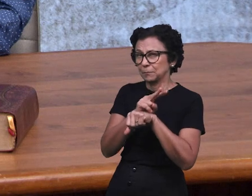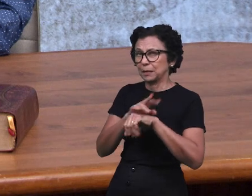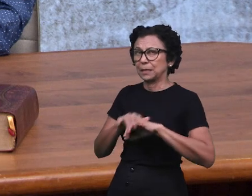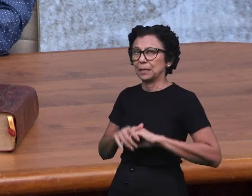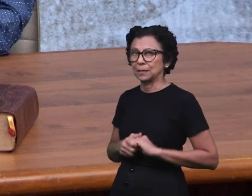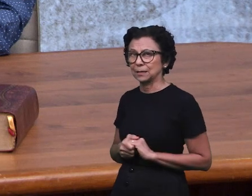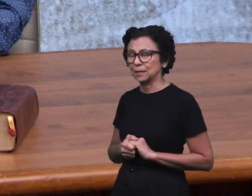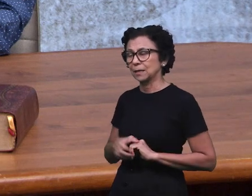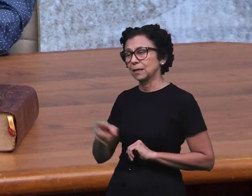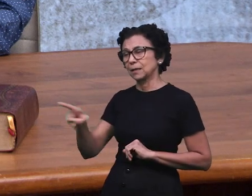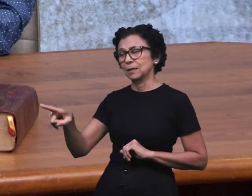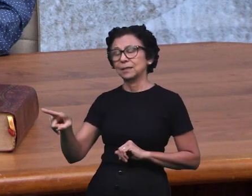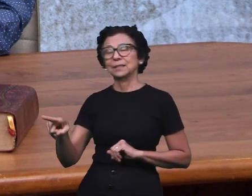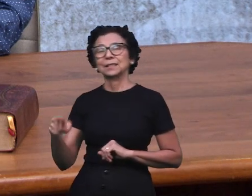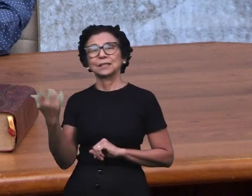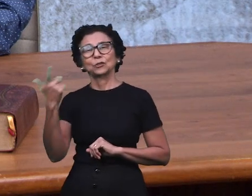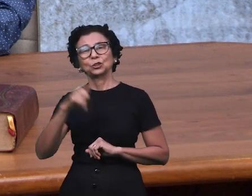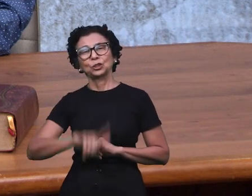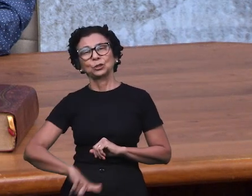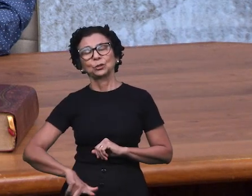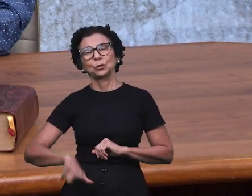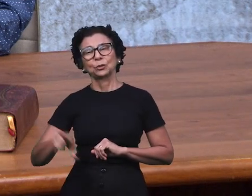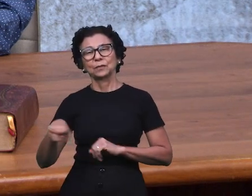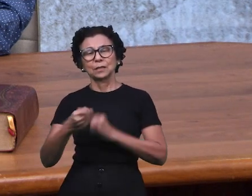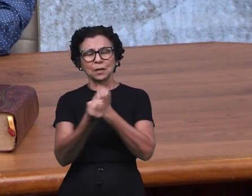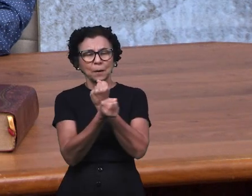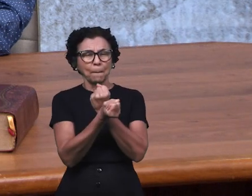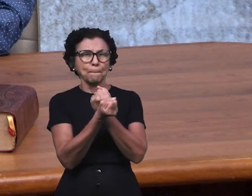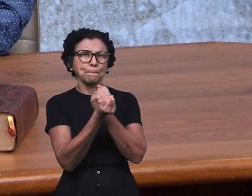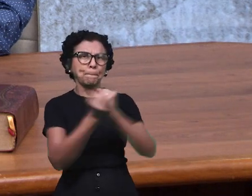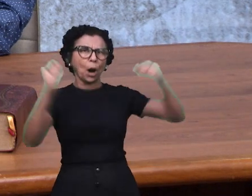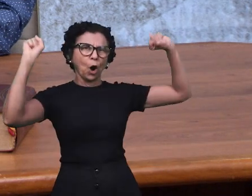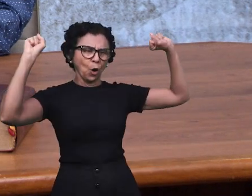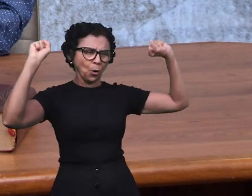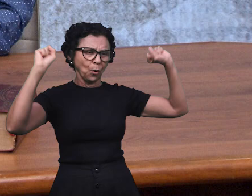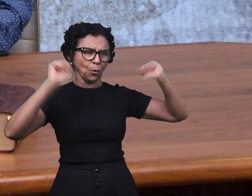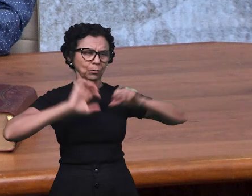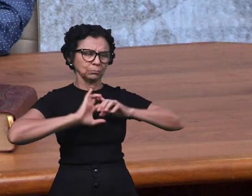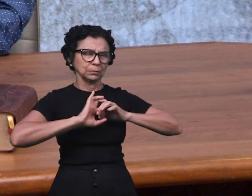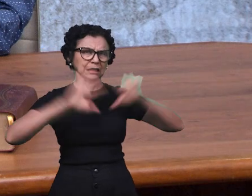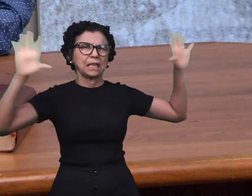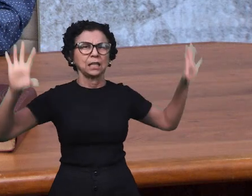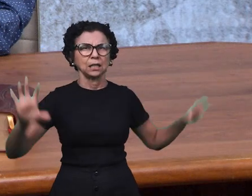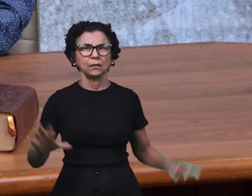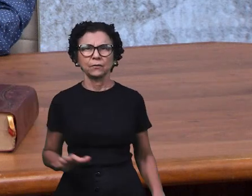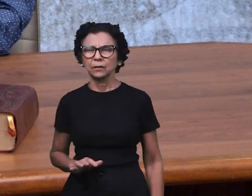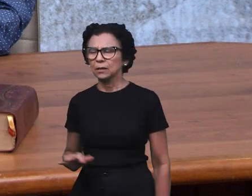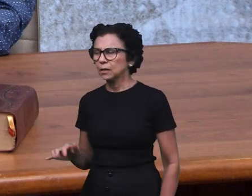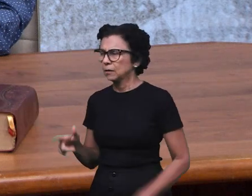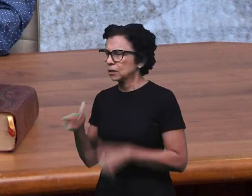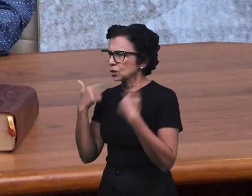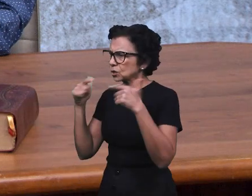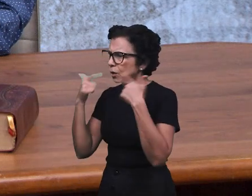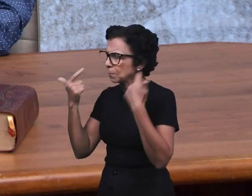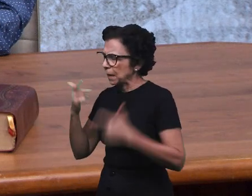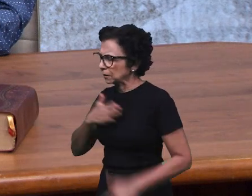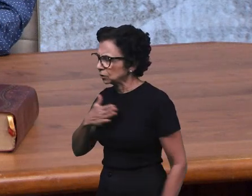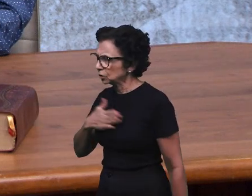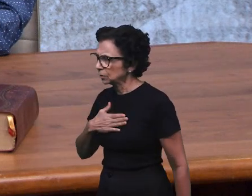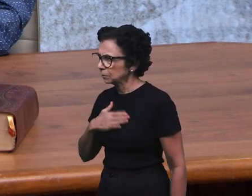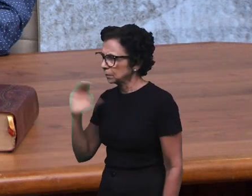como um fio. E disse Dalila a Sansão: até agora zombaste de mim e me disseste